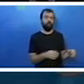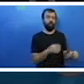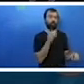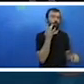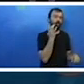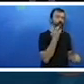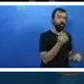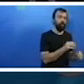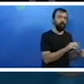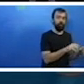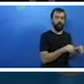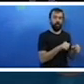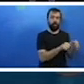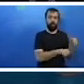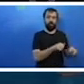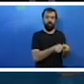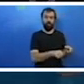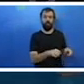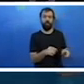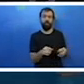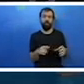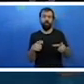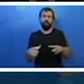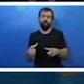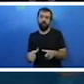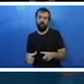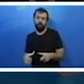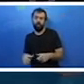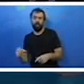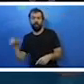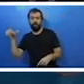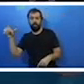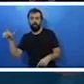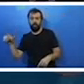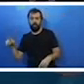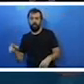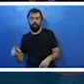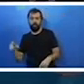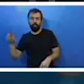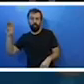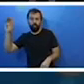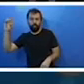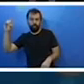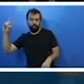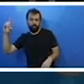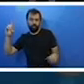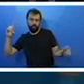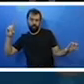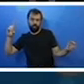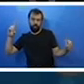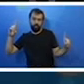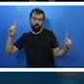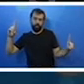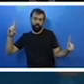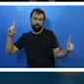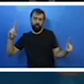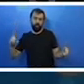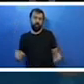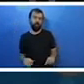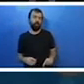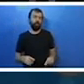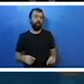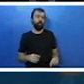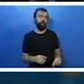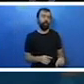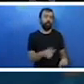nas casas de fundição. D com D. E, os mineiros escondiam ouro